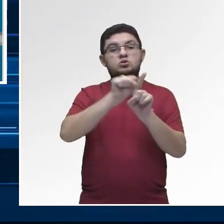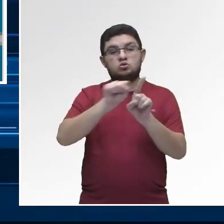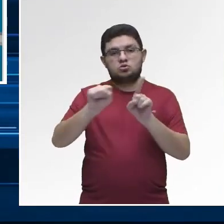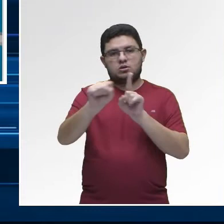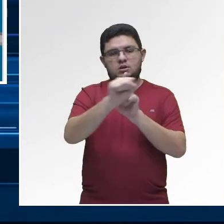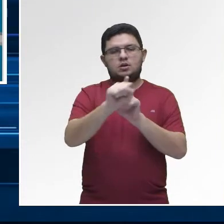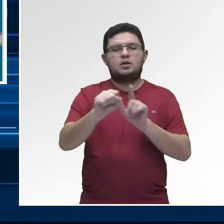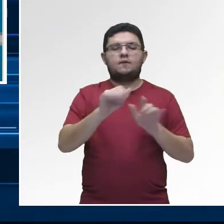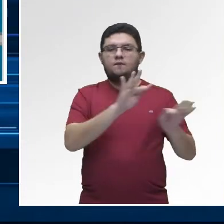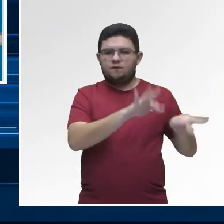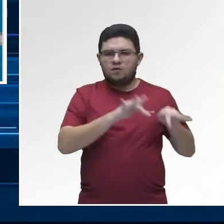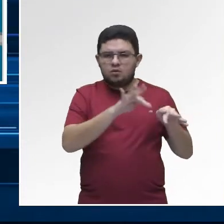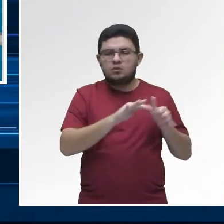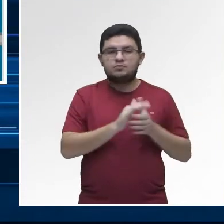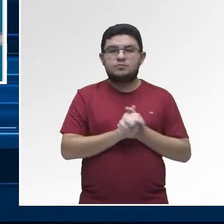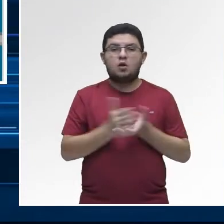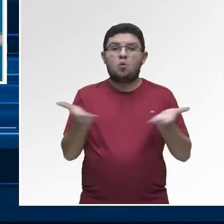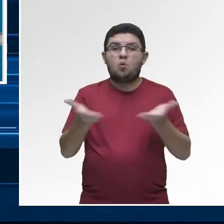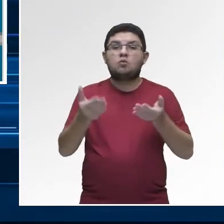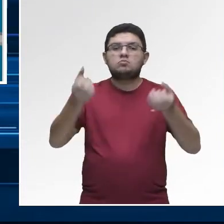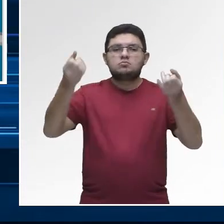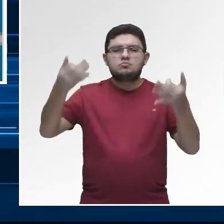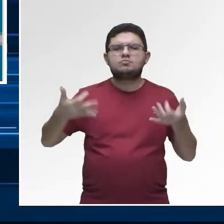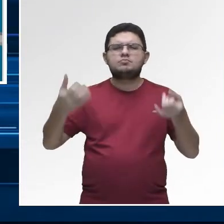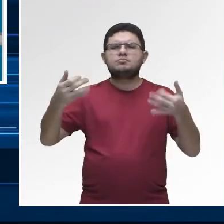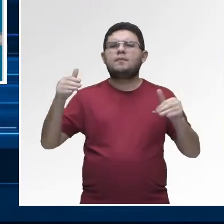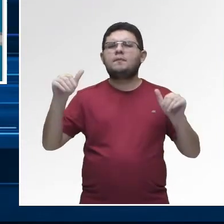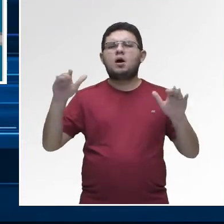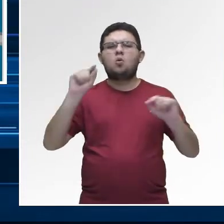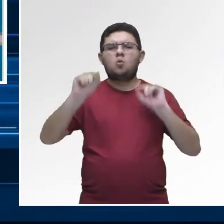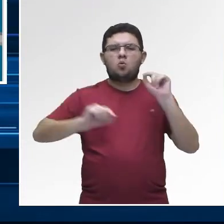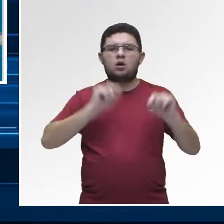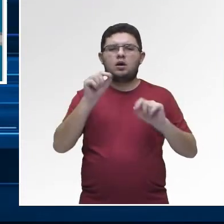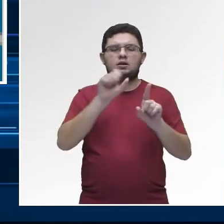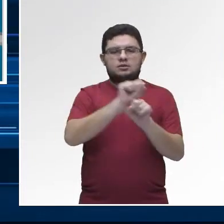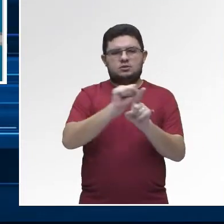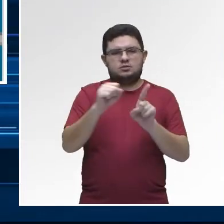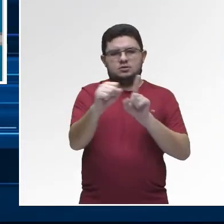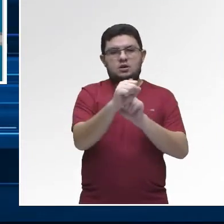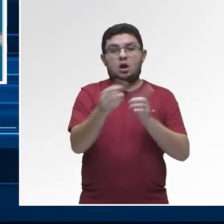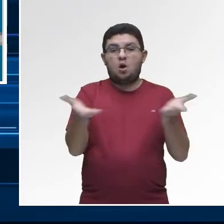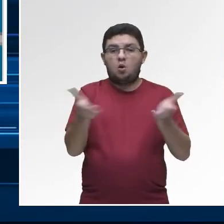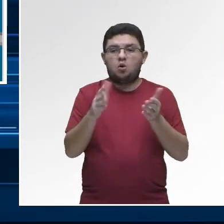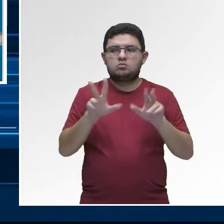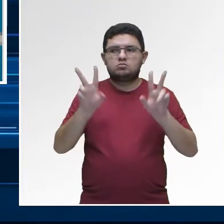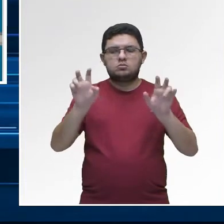vamos continuar falando dessa sociedade, agora falando dos impostos. Vamos